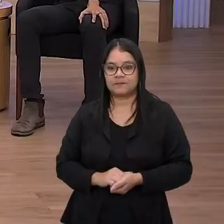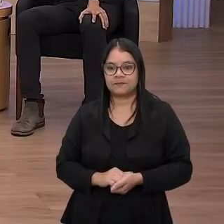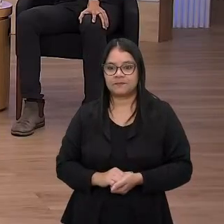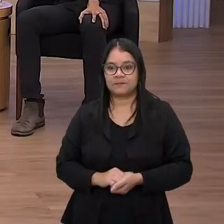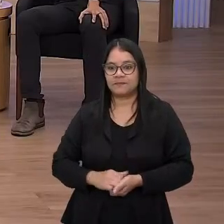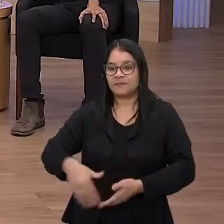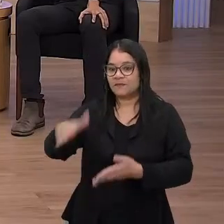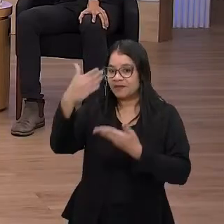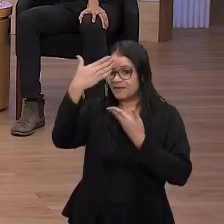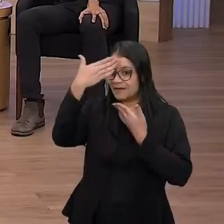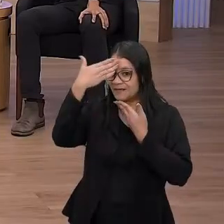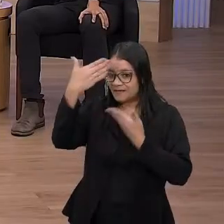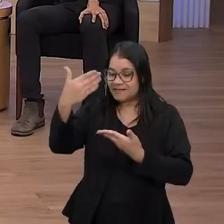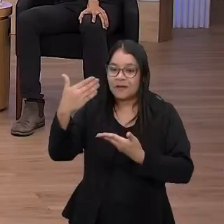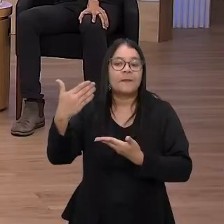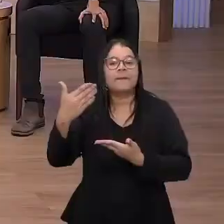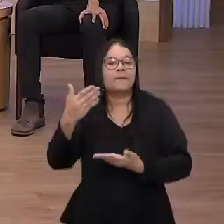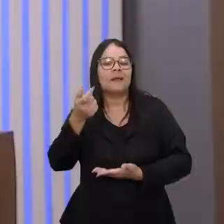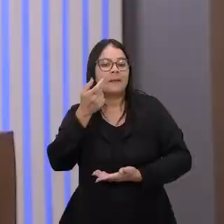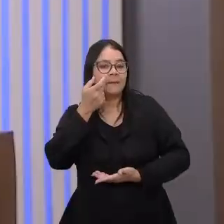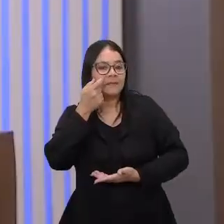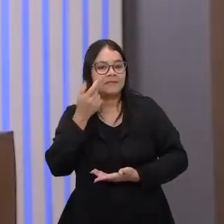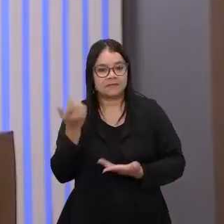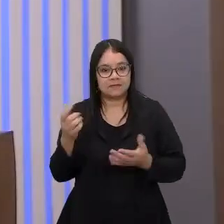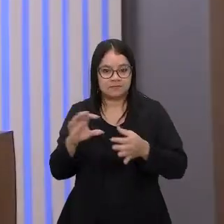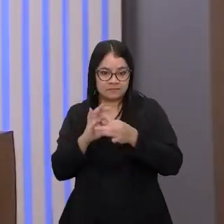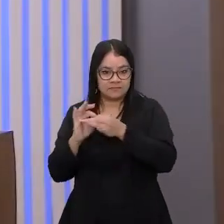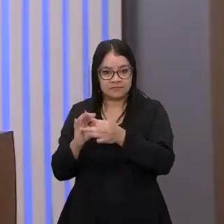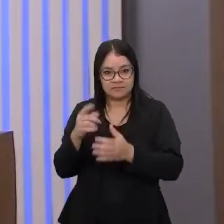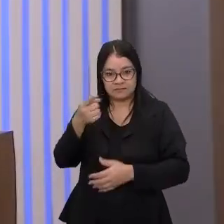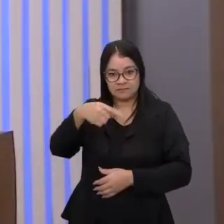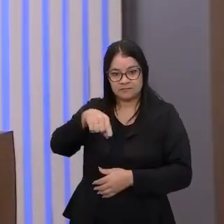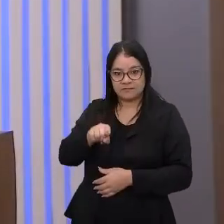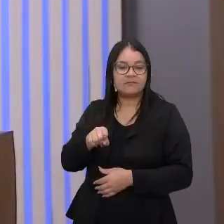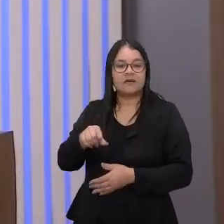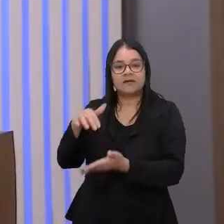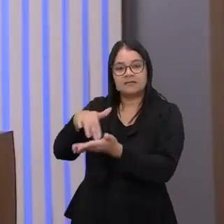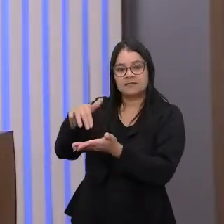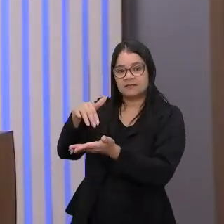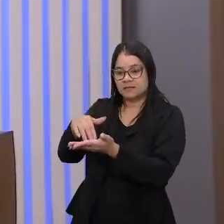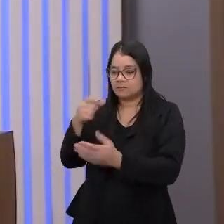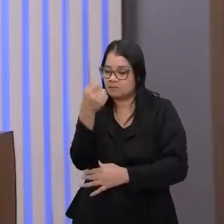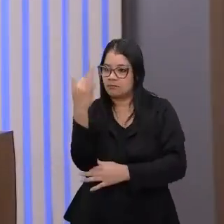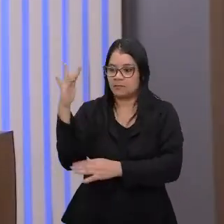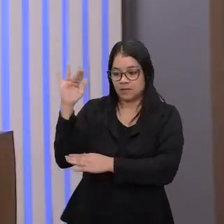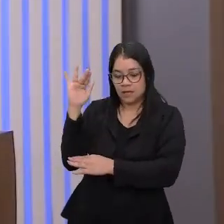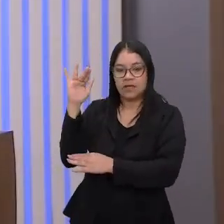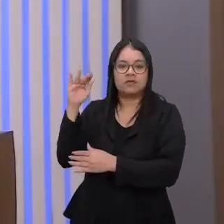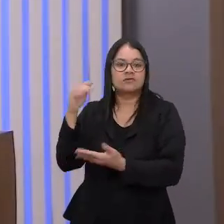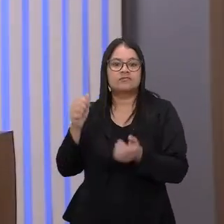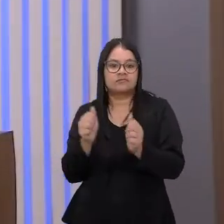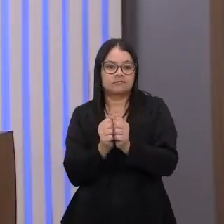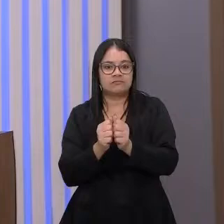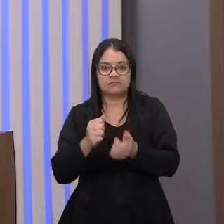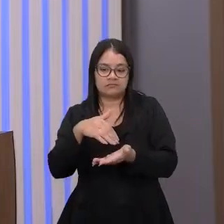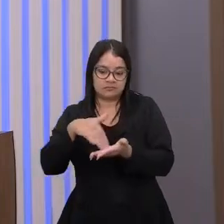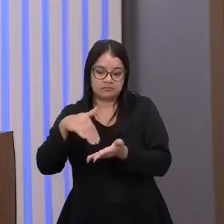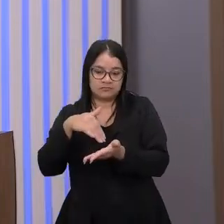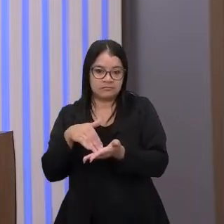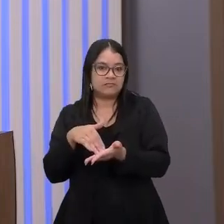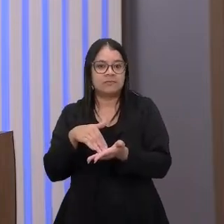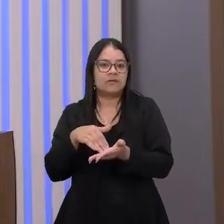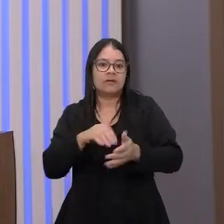Até agradecer de novo estar aqui a presença, né, dessa parceria aqui da Secretaria de Meio Ambiente junto com a Secretaria de Educação, aqui na figura da COPED, da